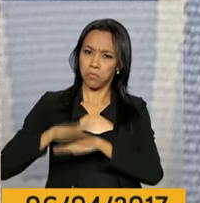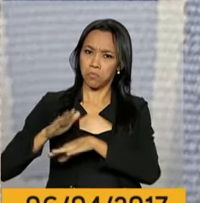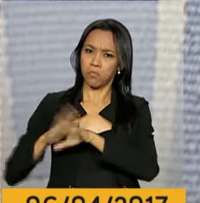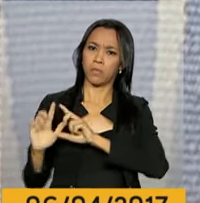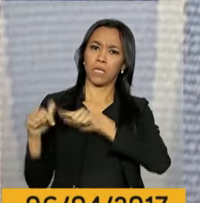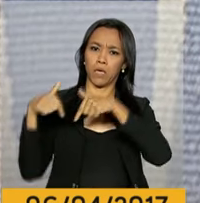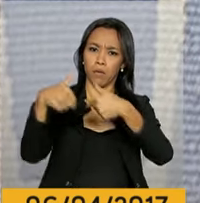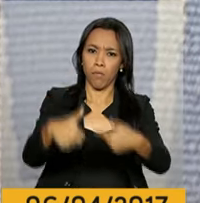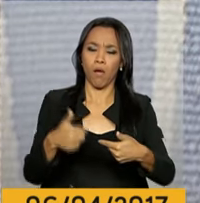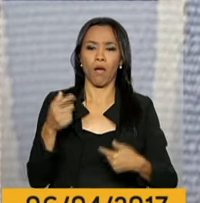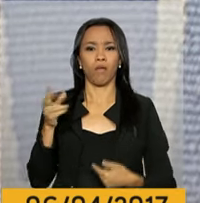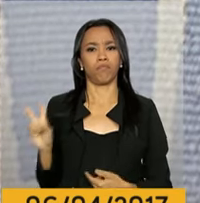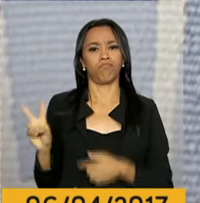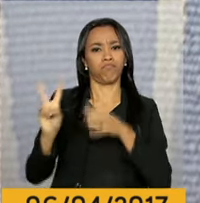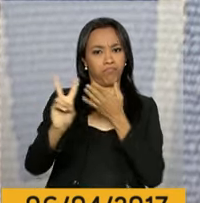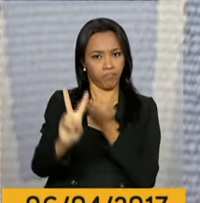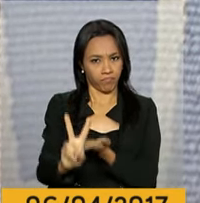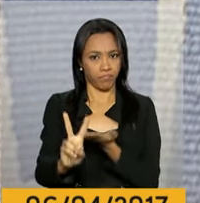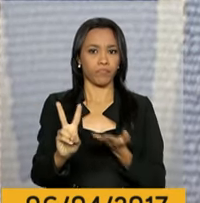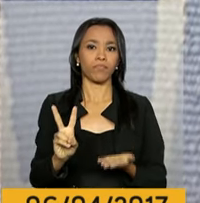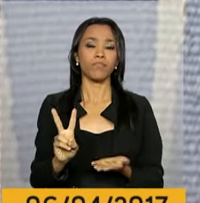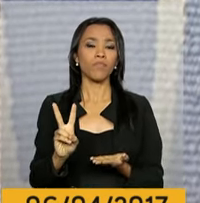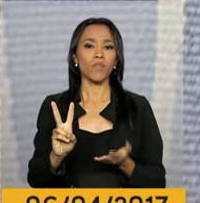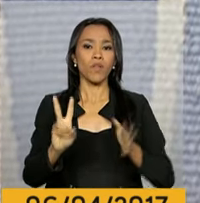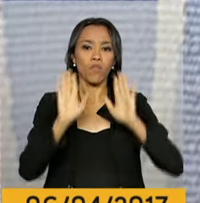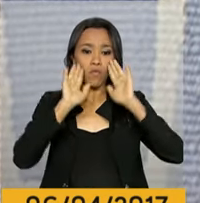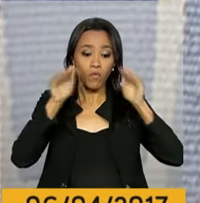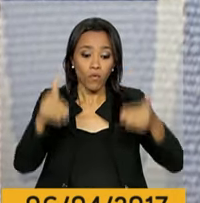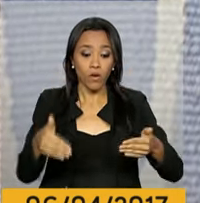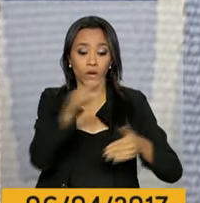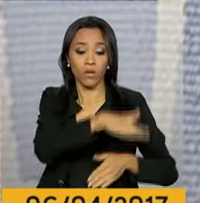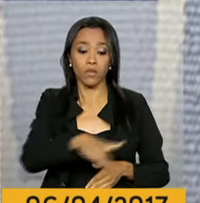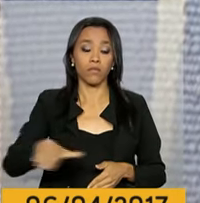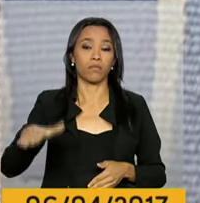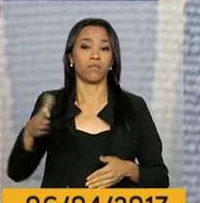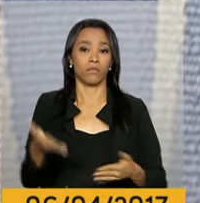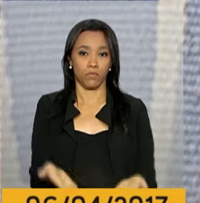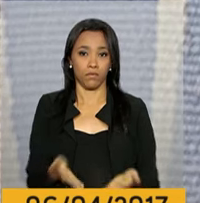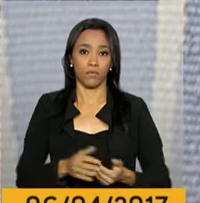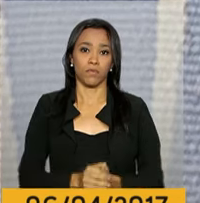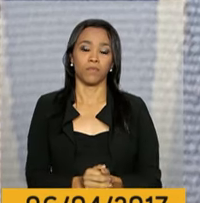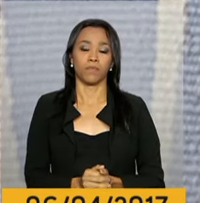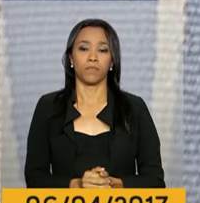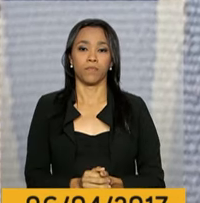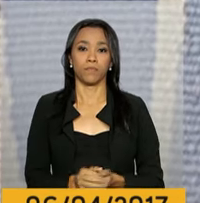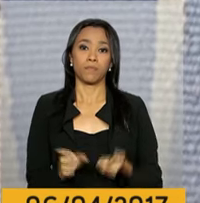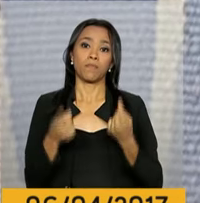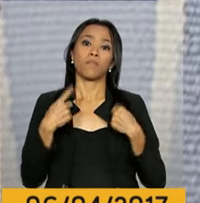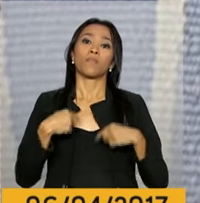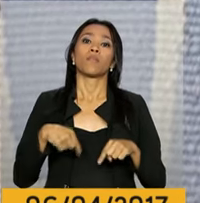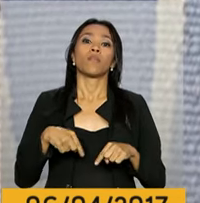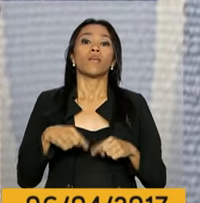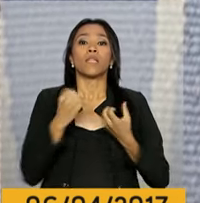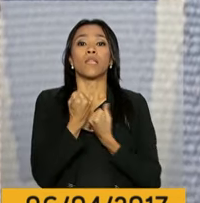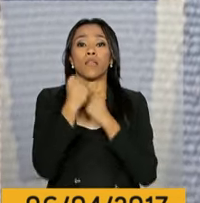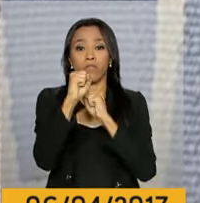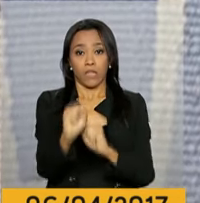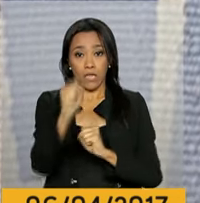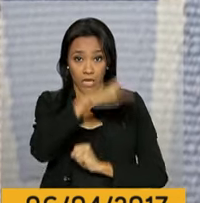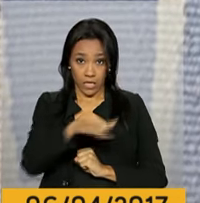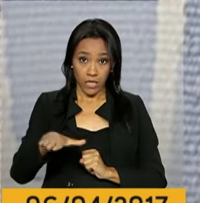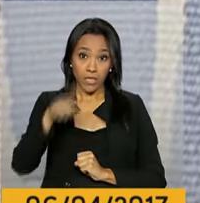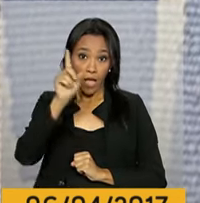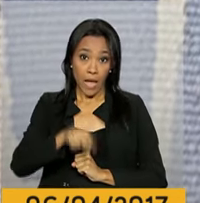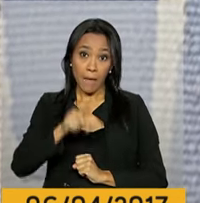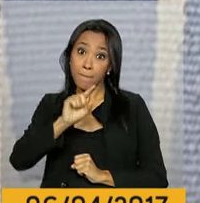real em favor da infância. Se a defesa da criança é